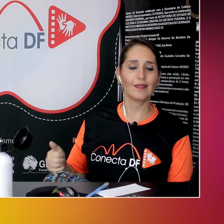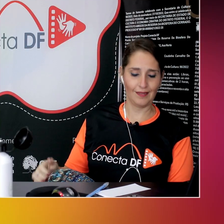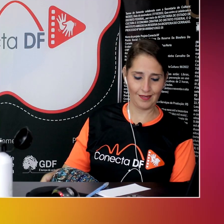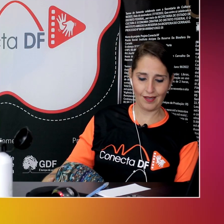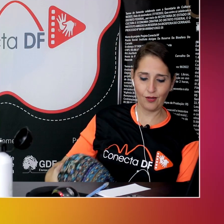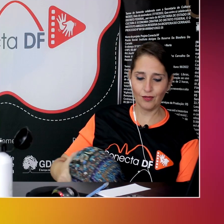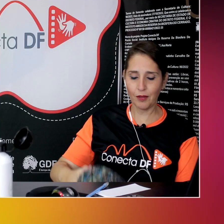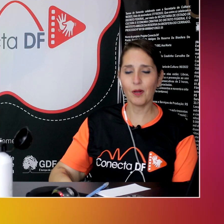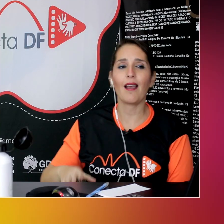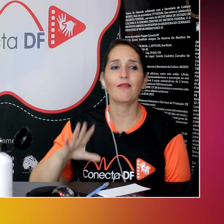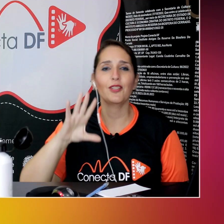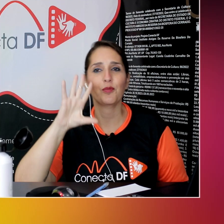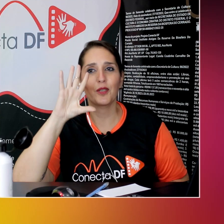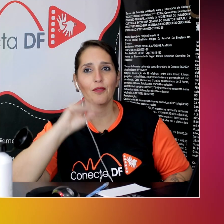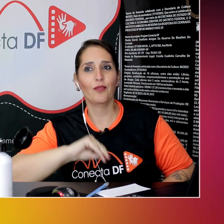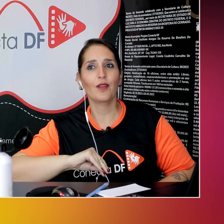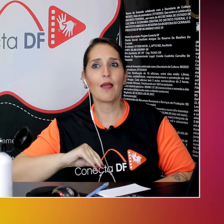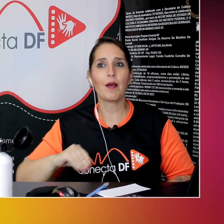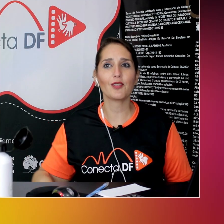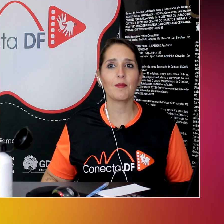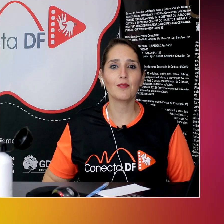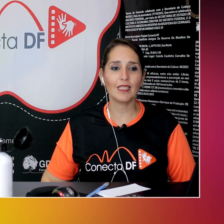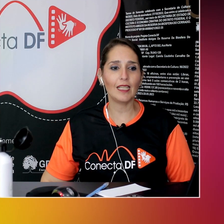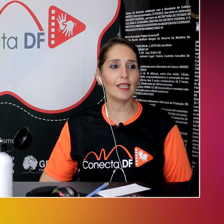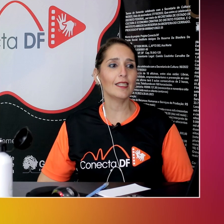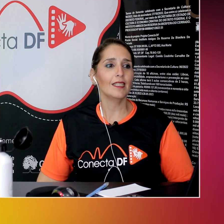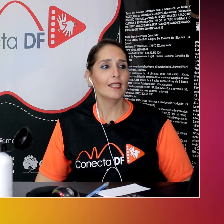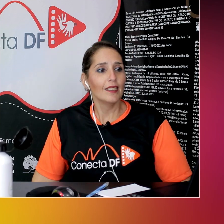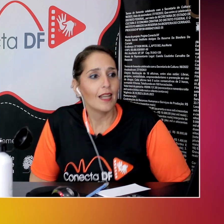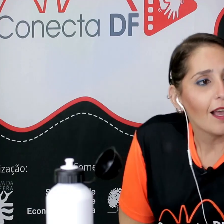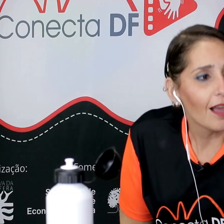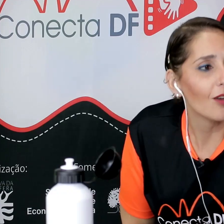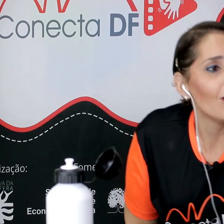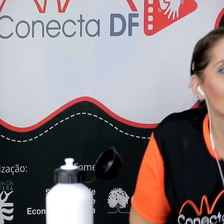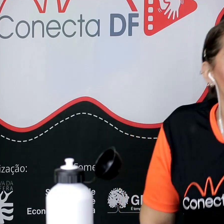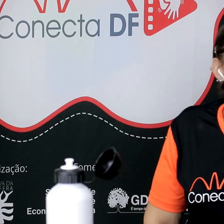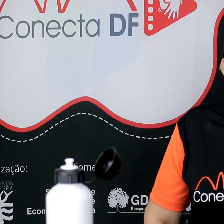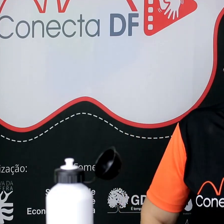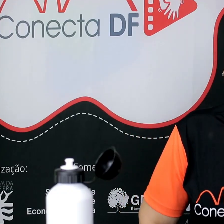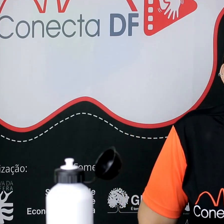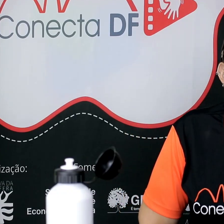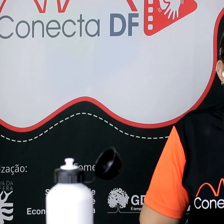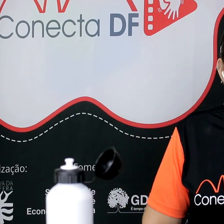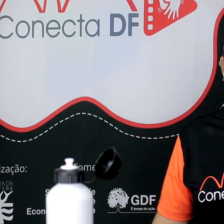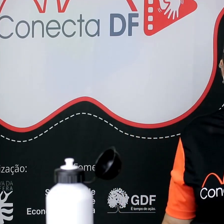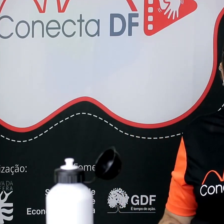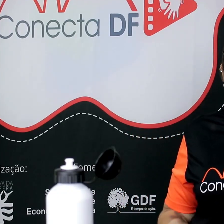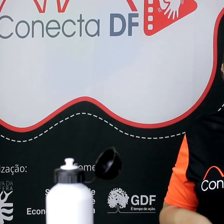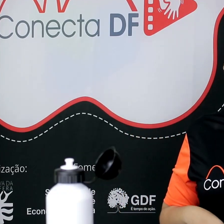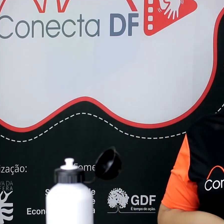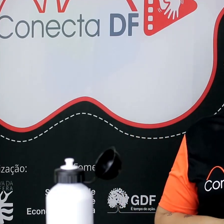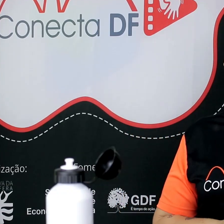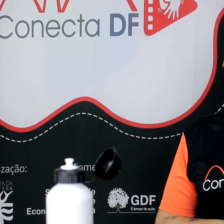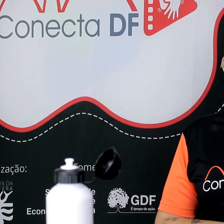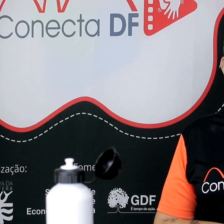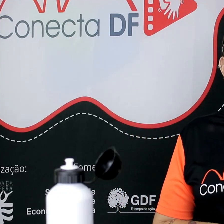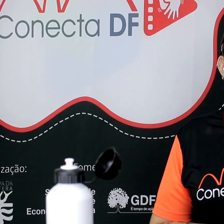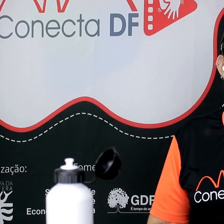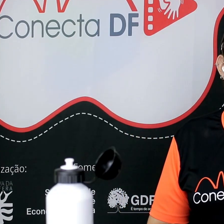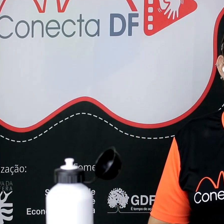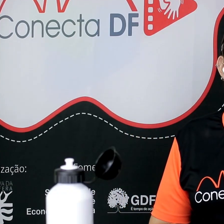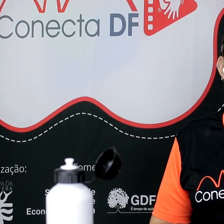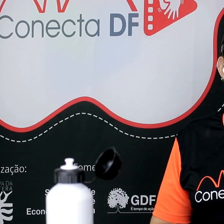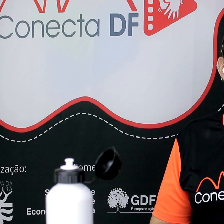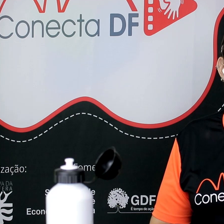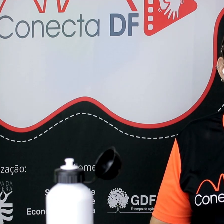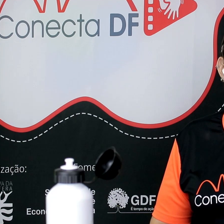essa. Então, vamos lá. Fecha o microfone, abaixa a mãozinha. Agora, Mercúria Nunes. Oi,